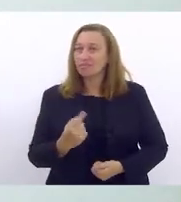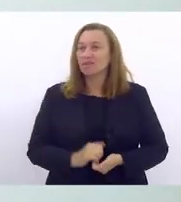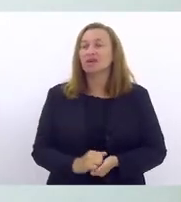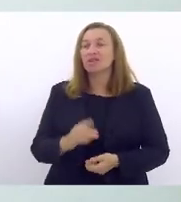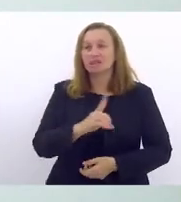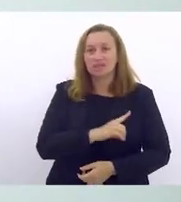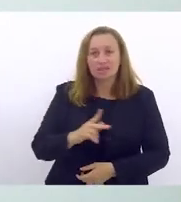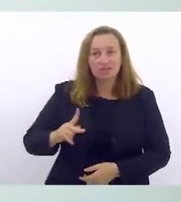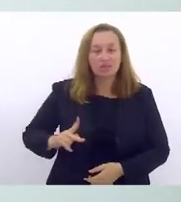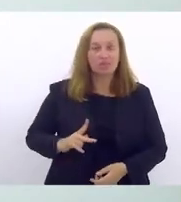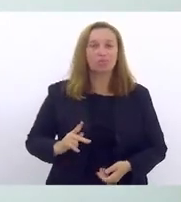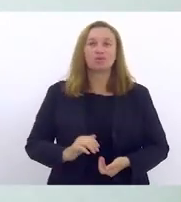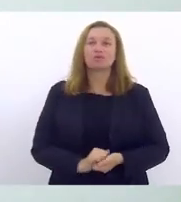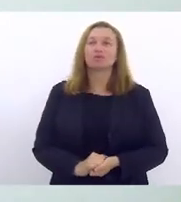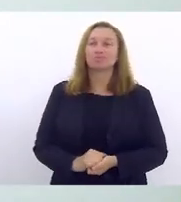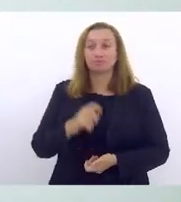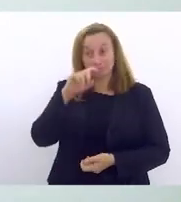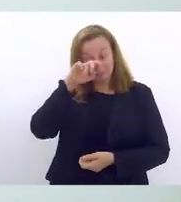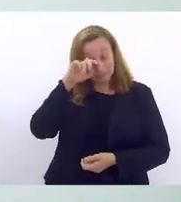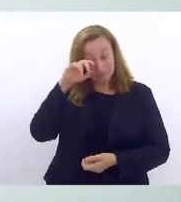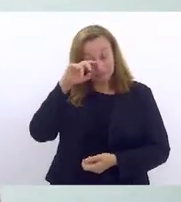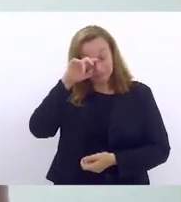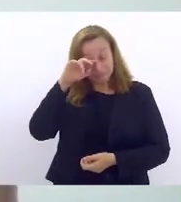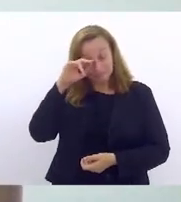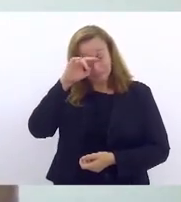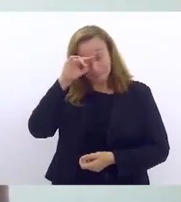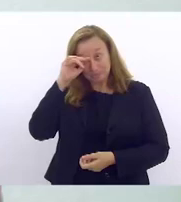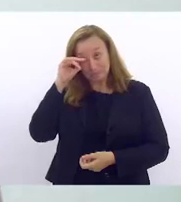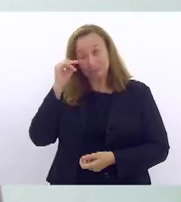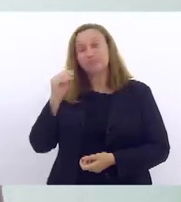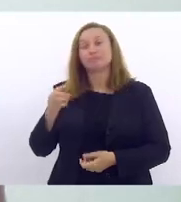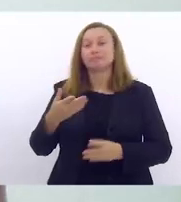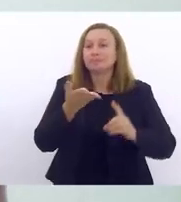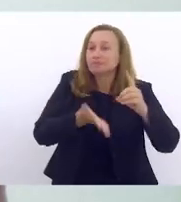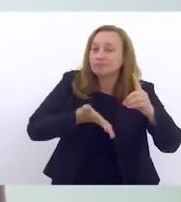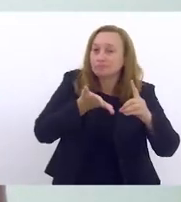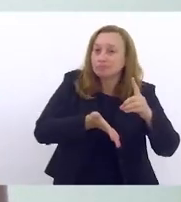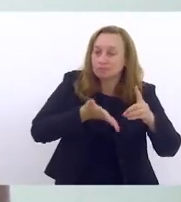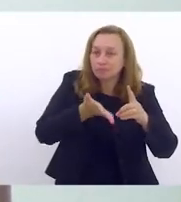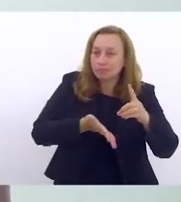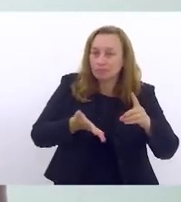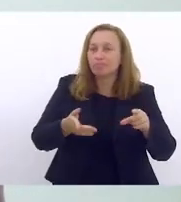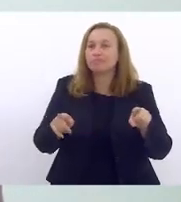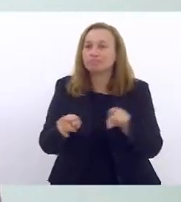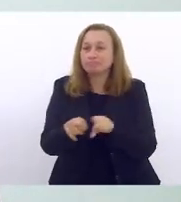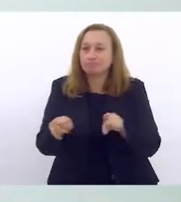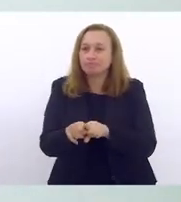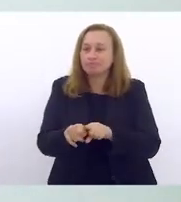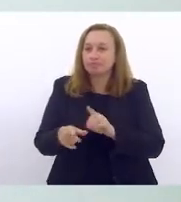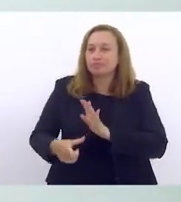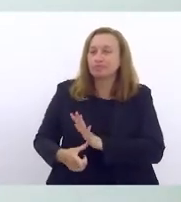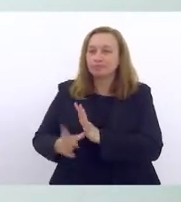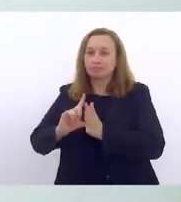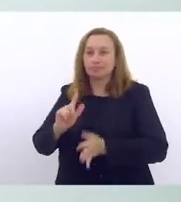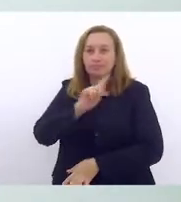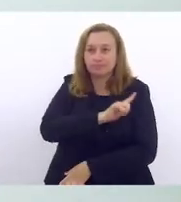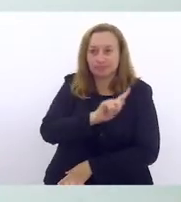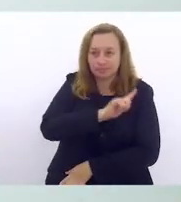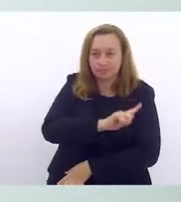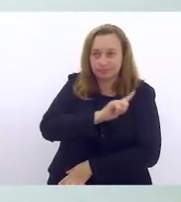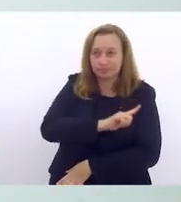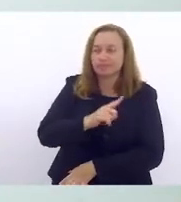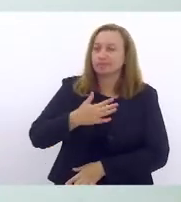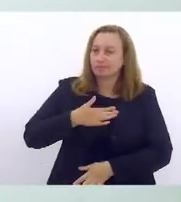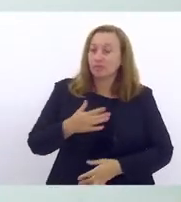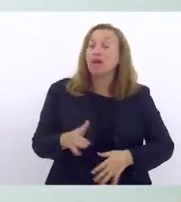Defensoria, a parceria da Defensoria com as doulas também é anterior à minha gestão à frente da coordenação da mulher. E aí